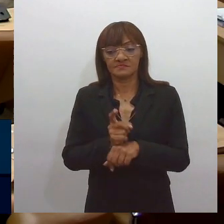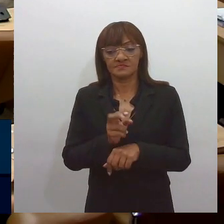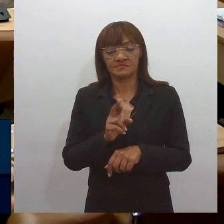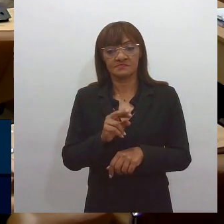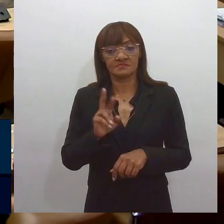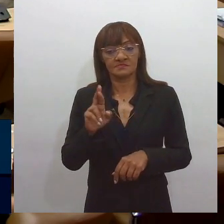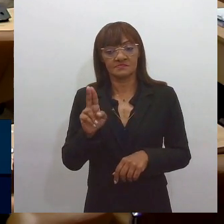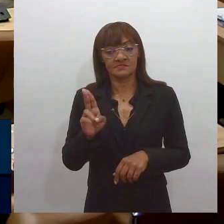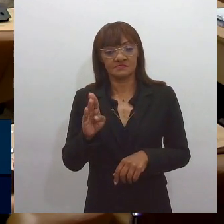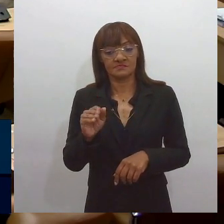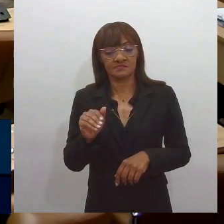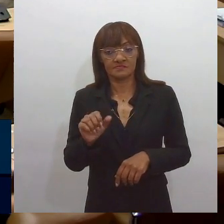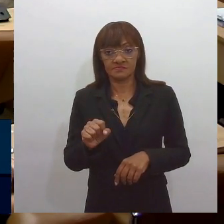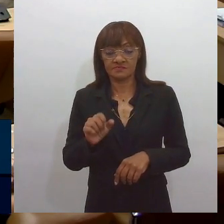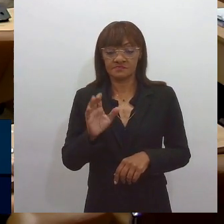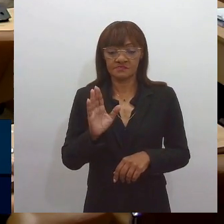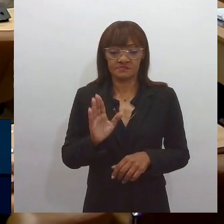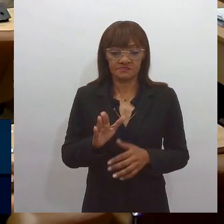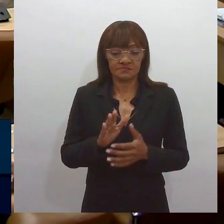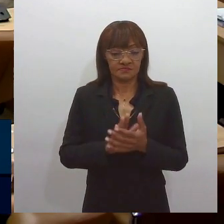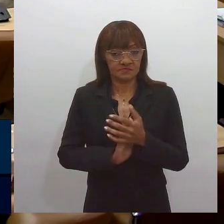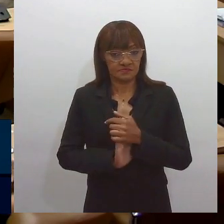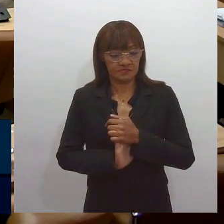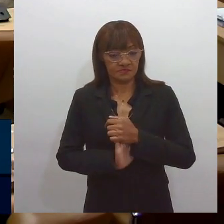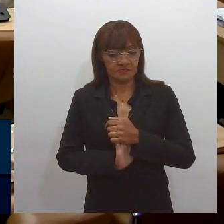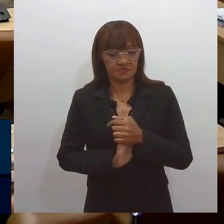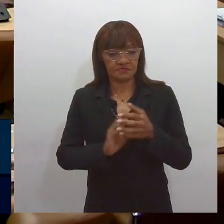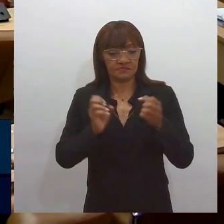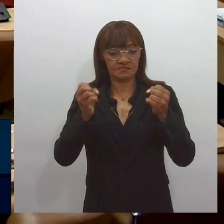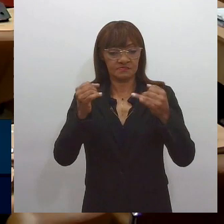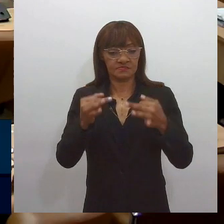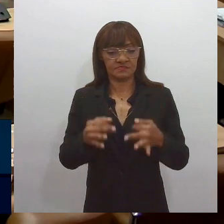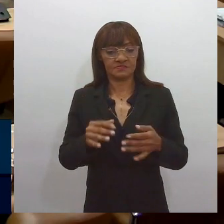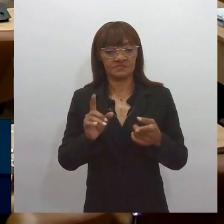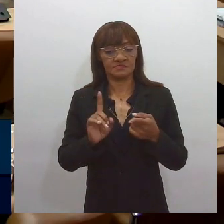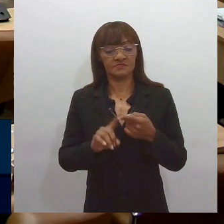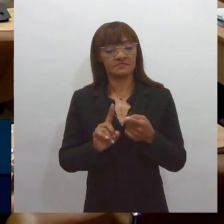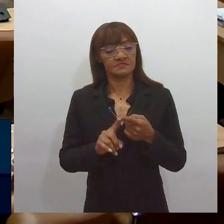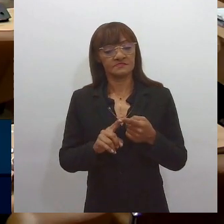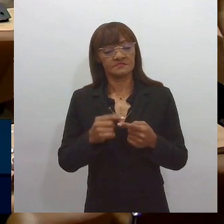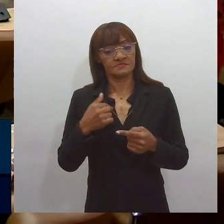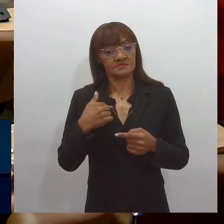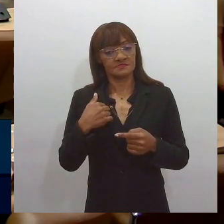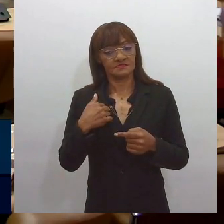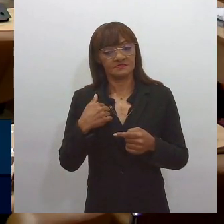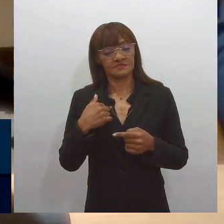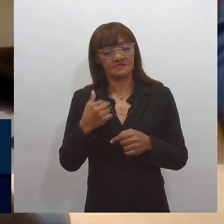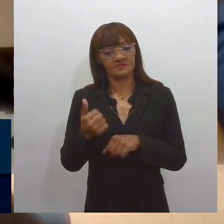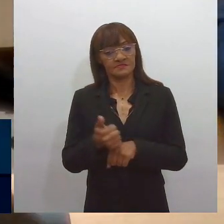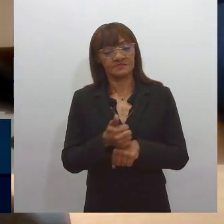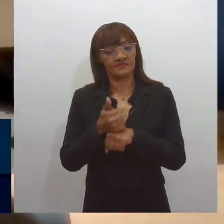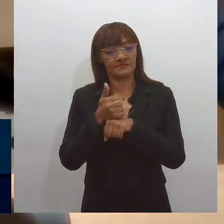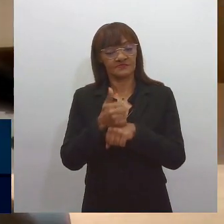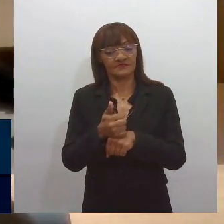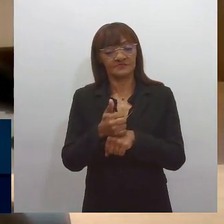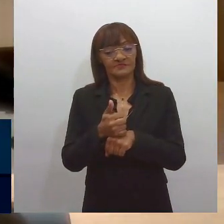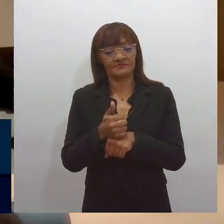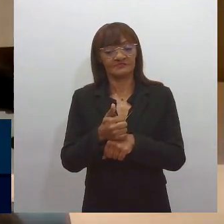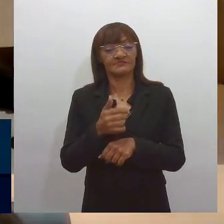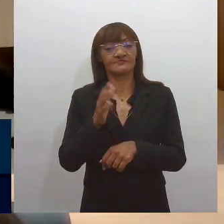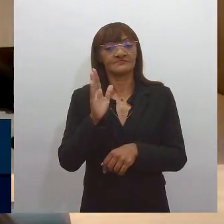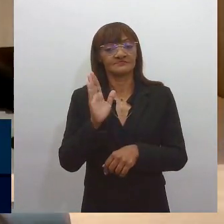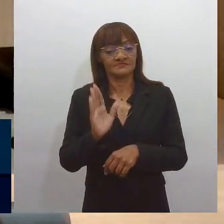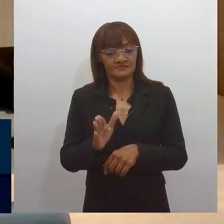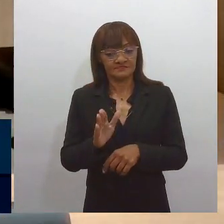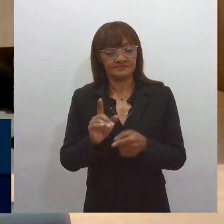também eu que sou engiro Rod formação sou do Dr